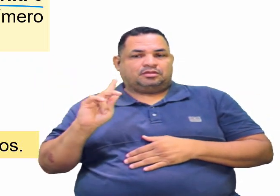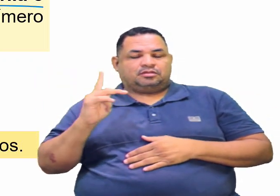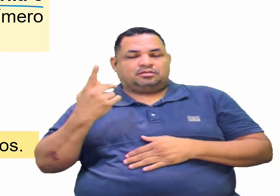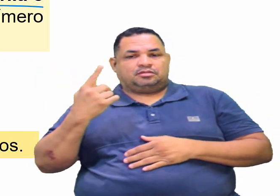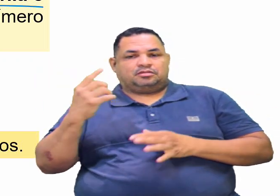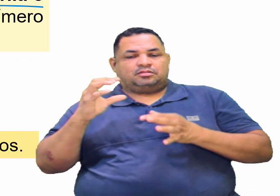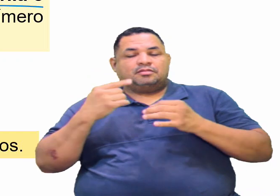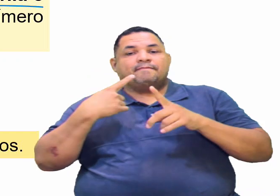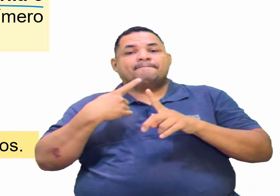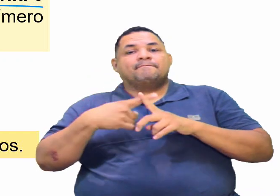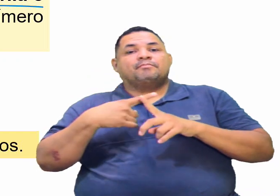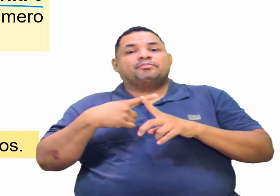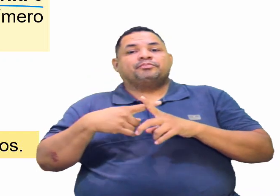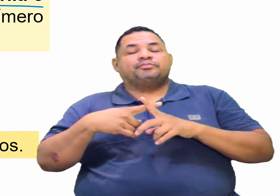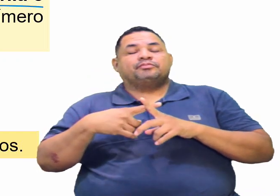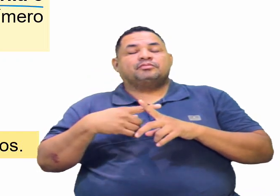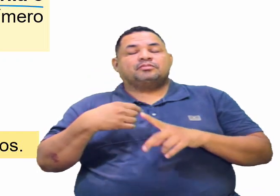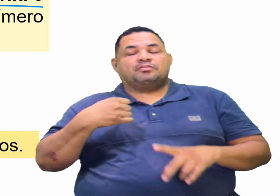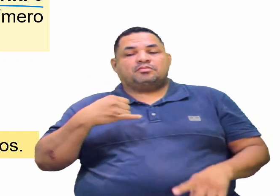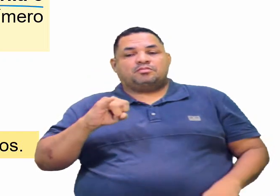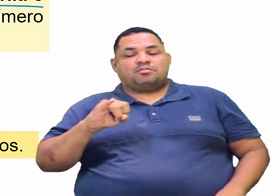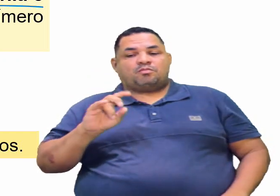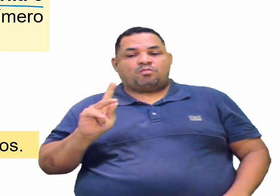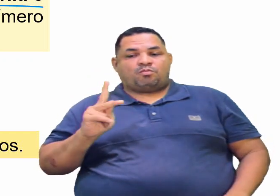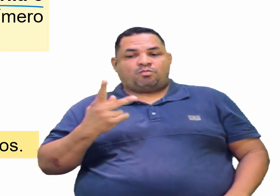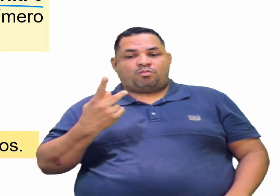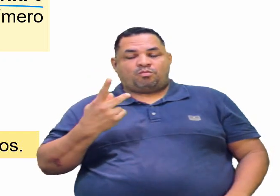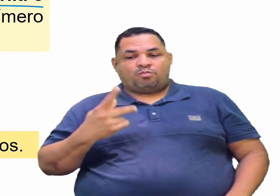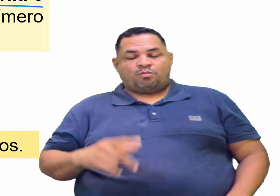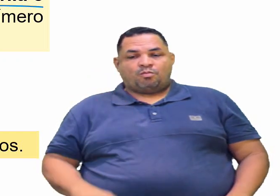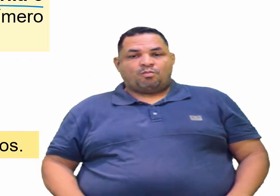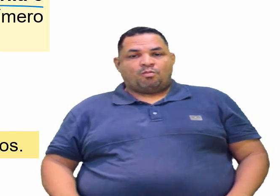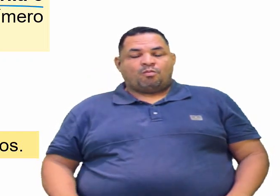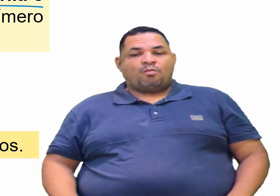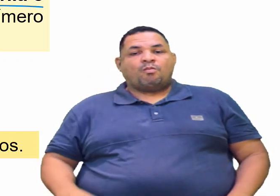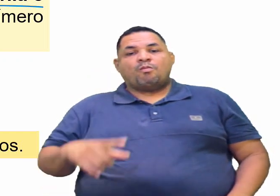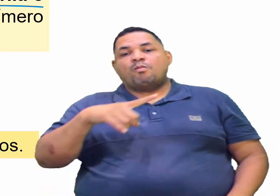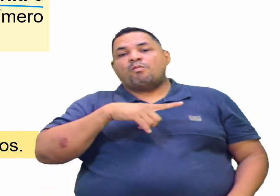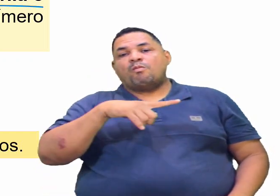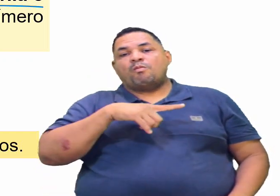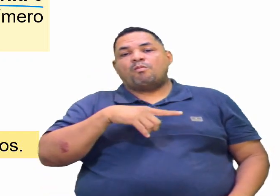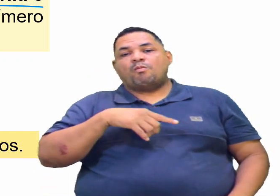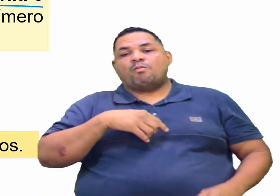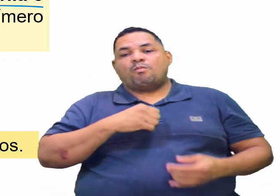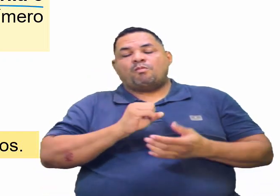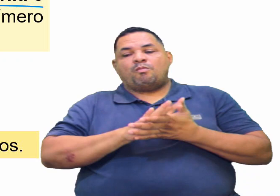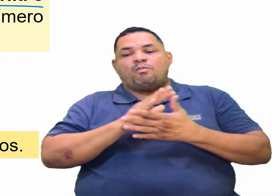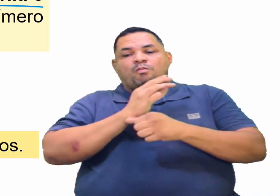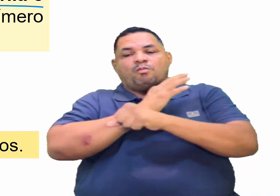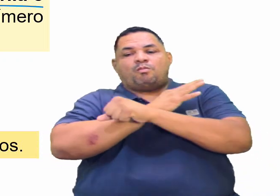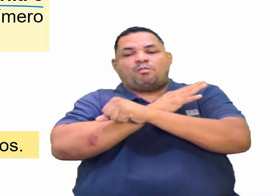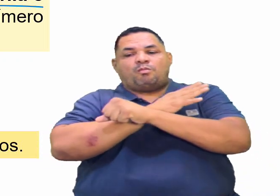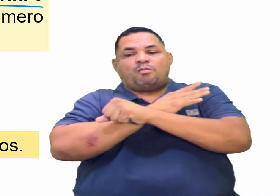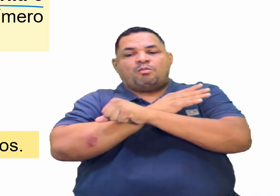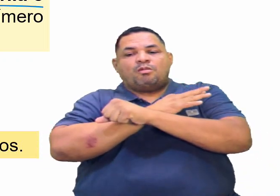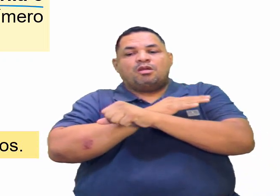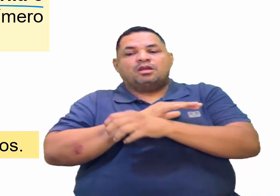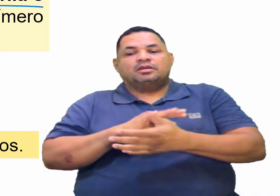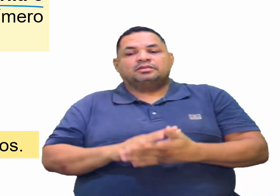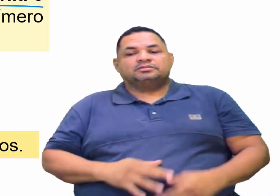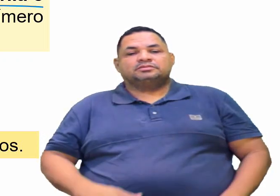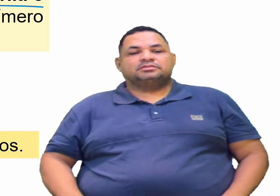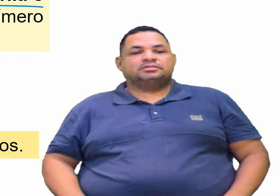que vai vir. Por quê? Porque se ele for um hidrogênio, aqui nós temos o ácido, né? Que é o que